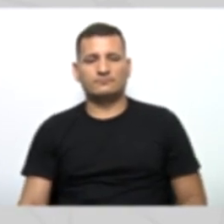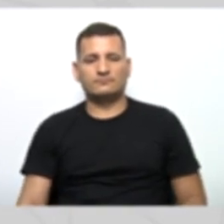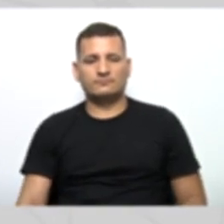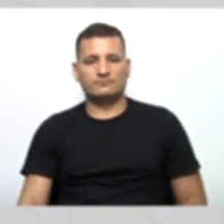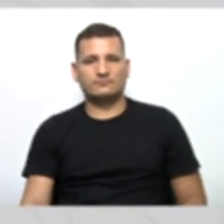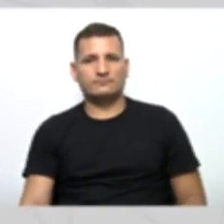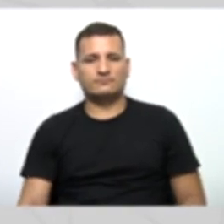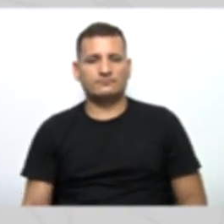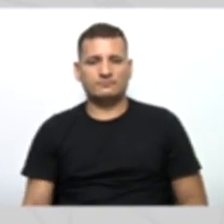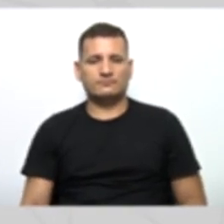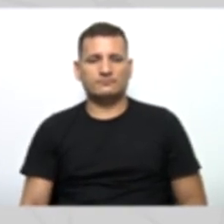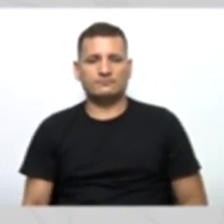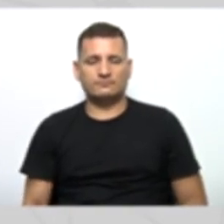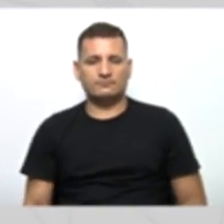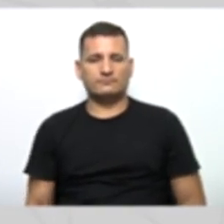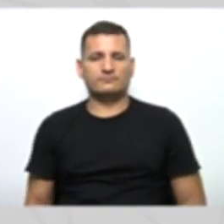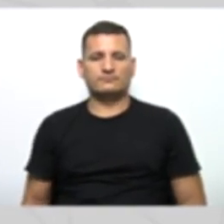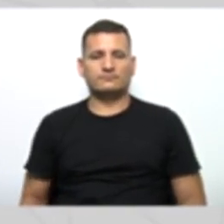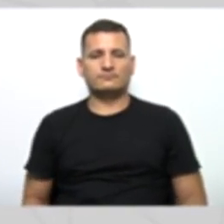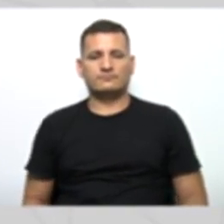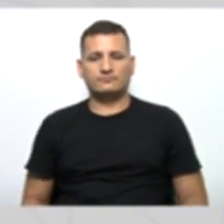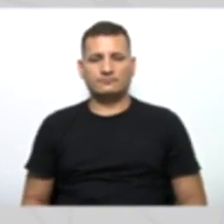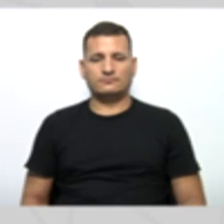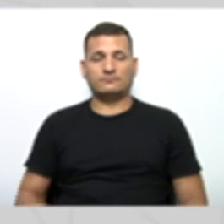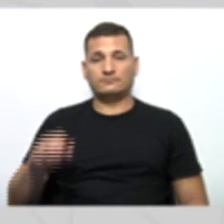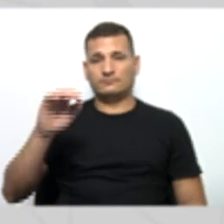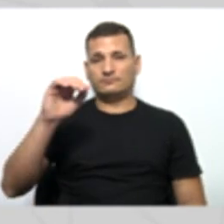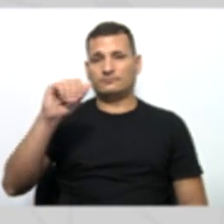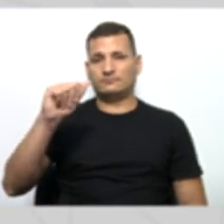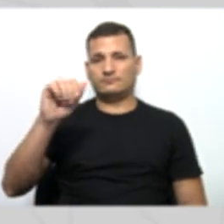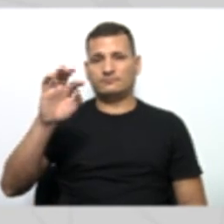O atendente herda